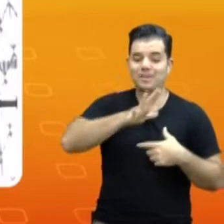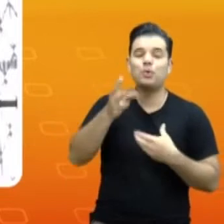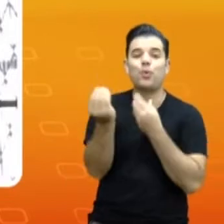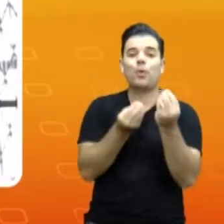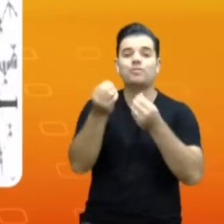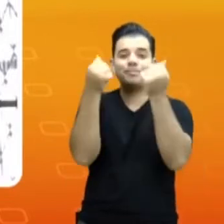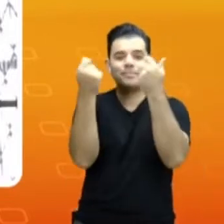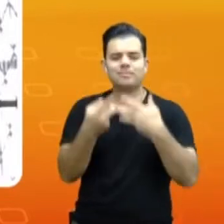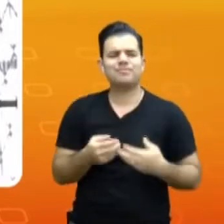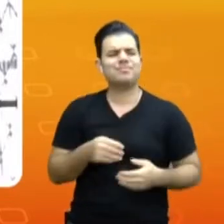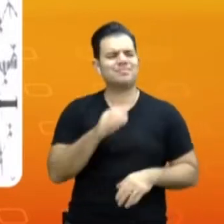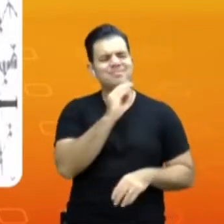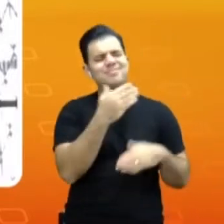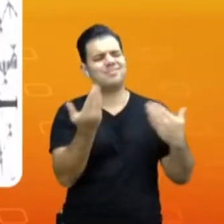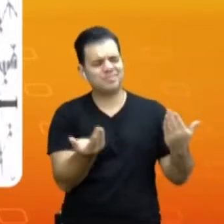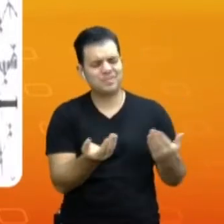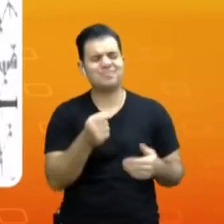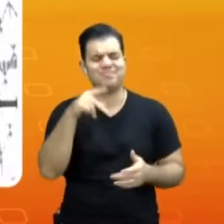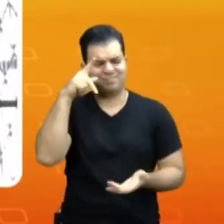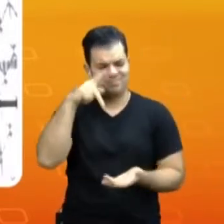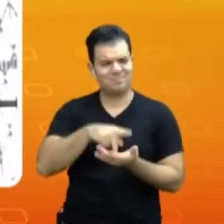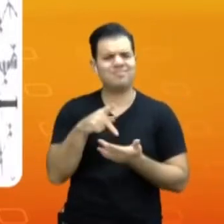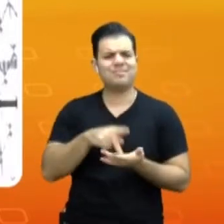então, Gabriel, realmente a gente teve